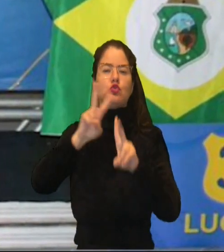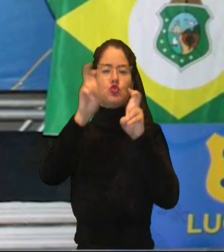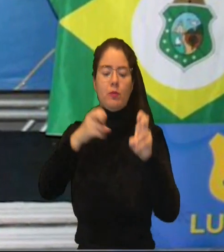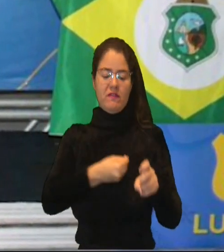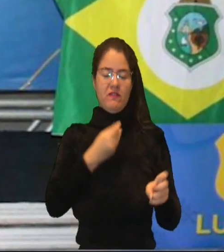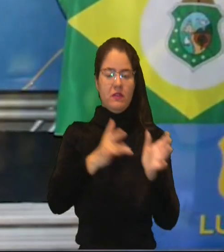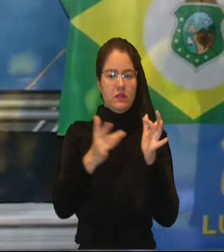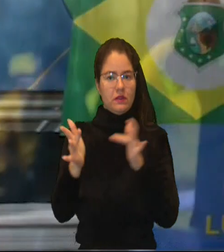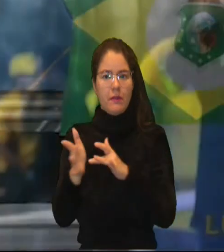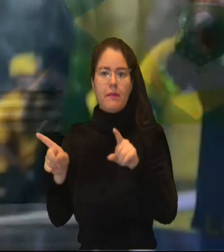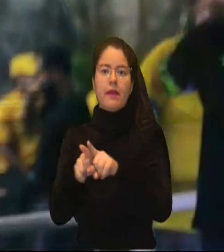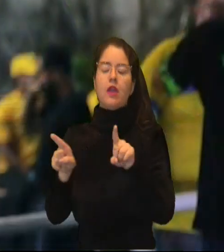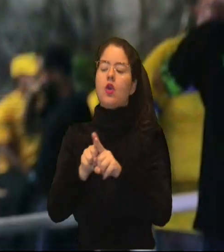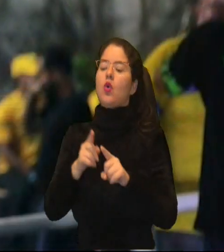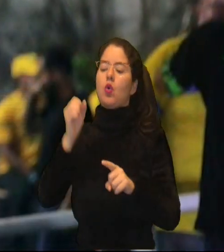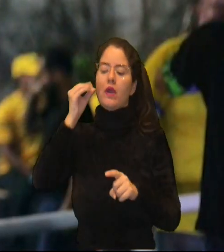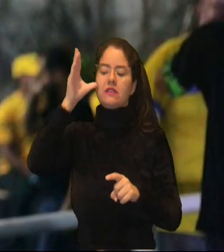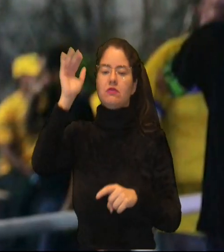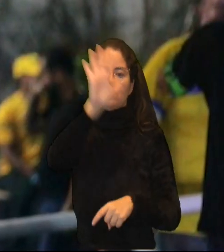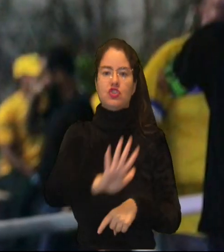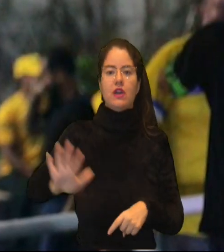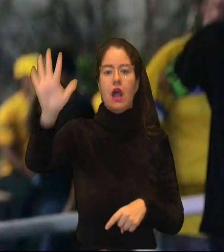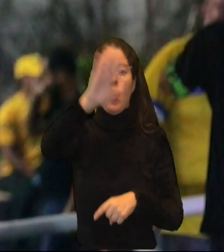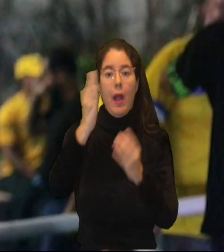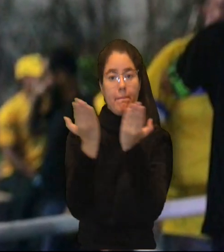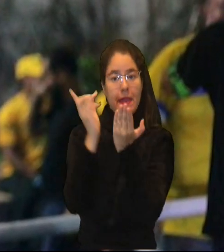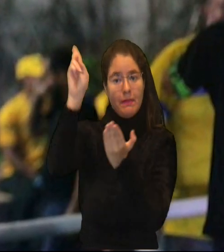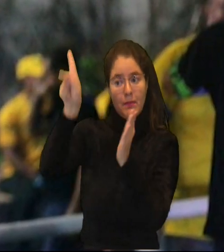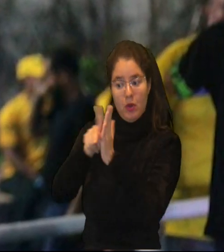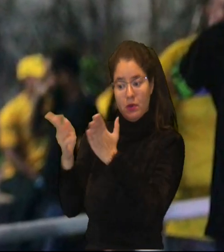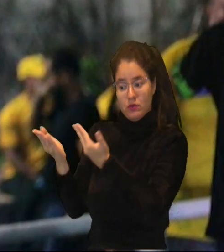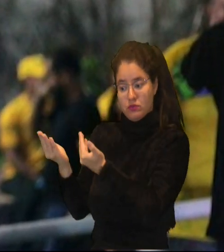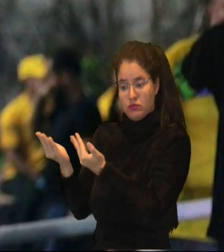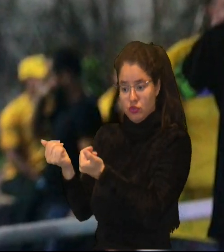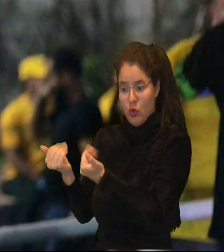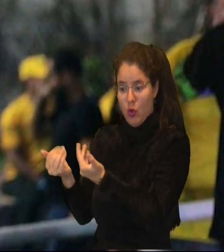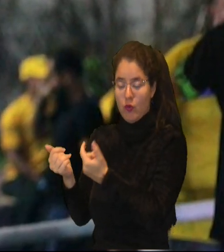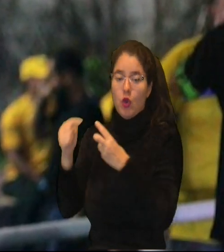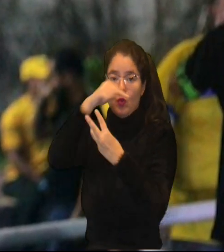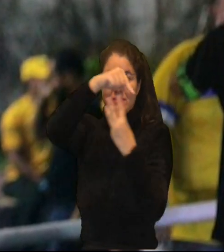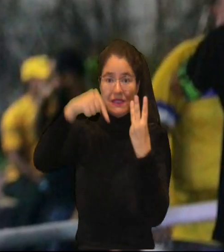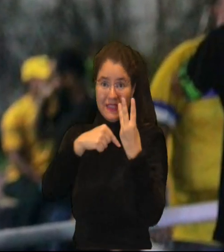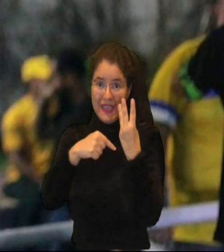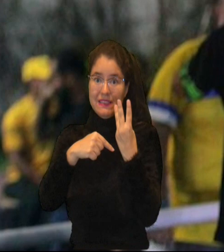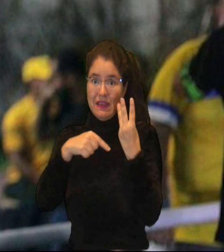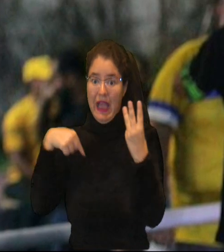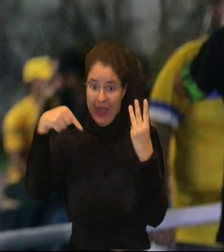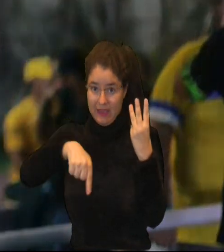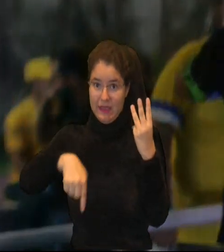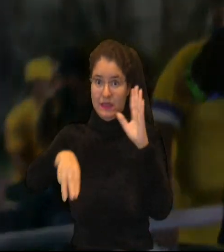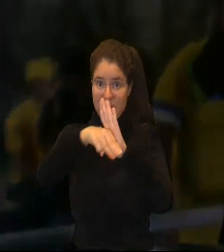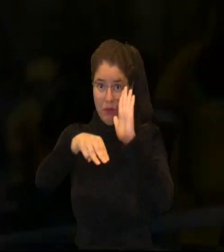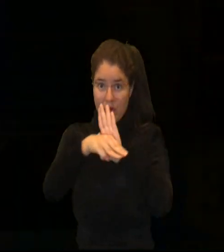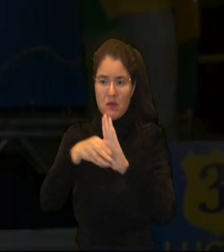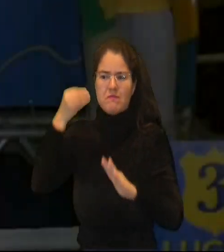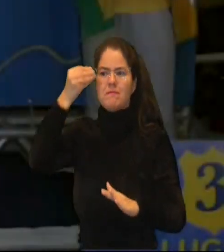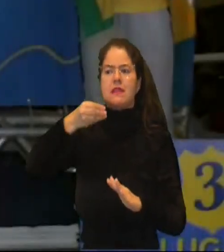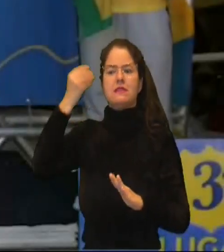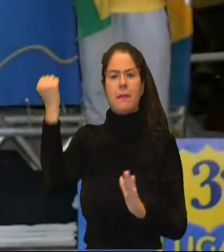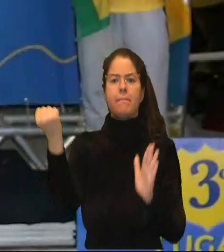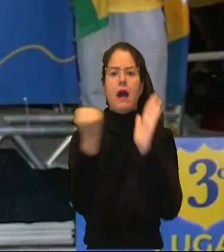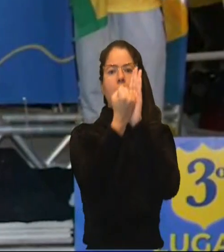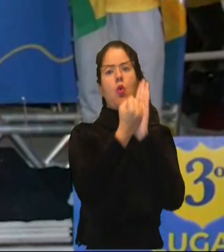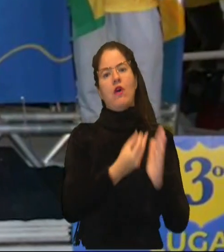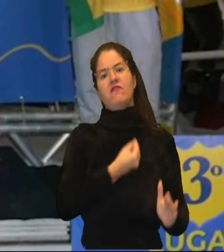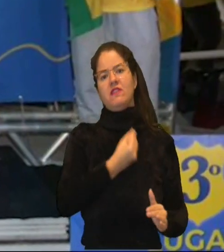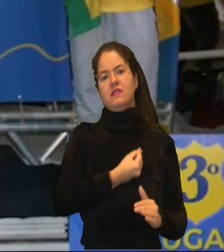da Bíblia Juvenil, o embaixador Samuel Lucas, todos da nossa igreja. Foi uma experiência marcante para a vida dos